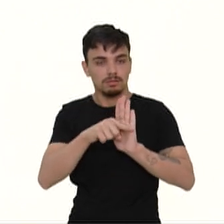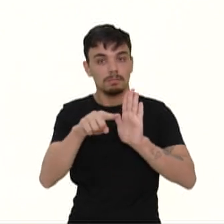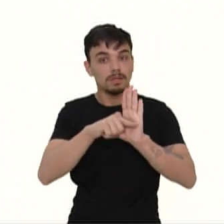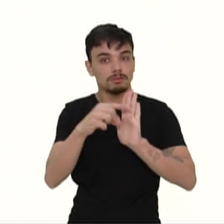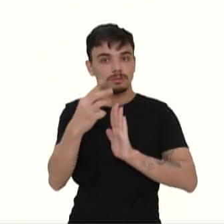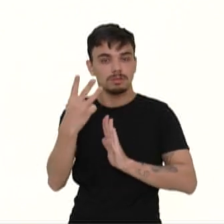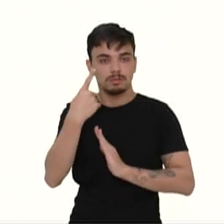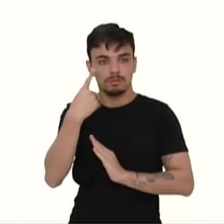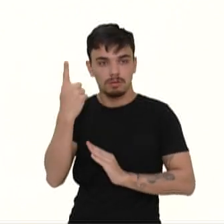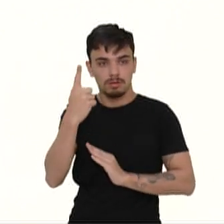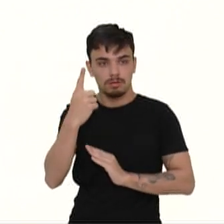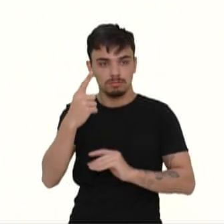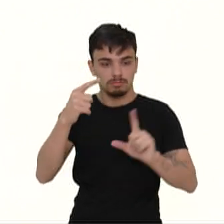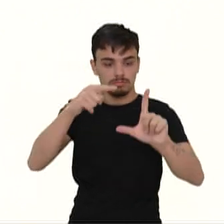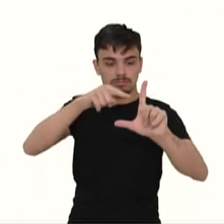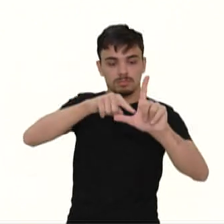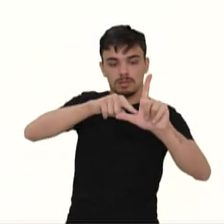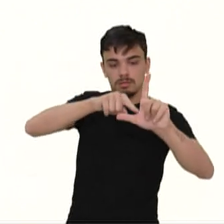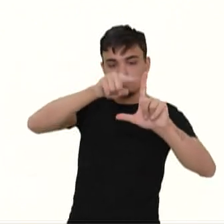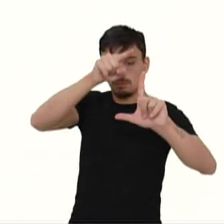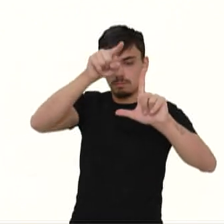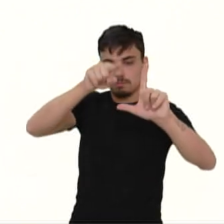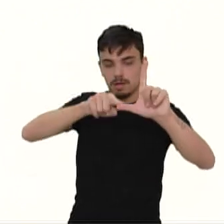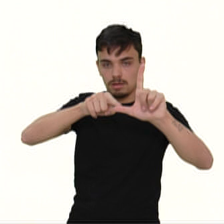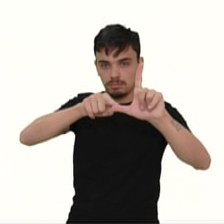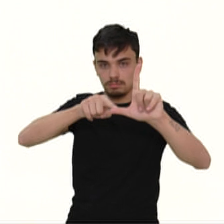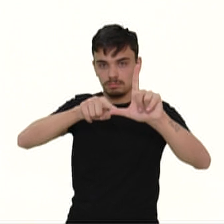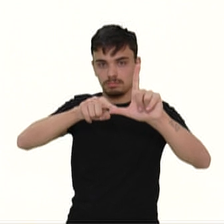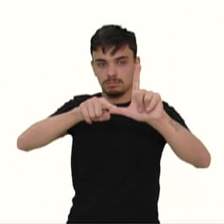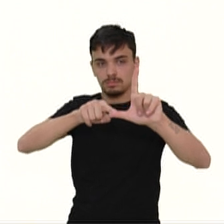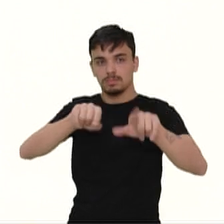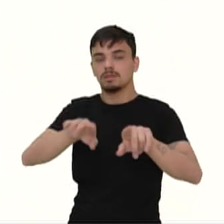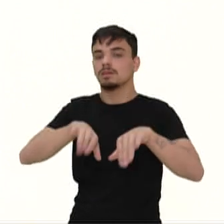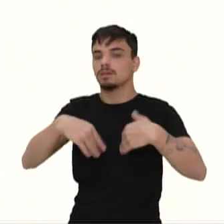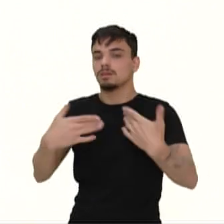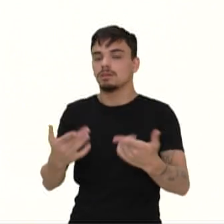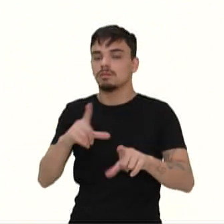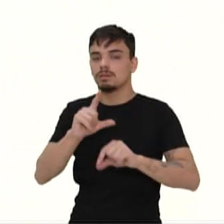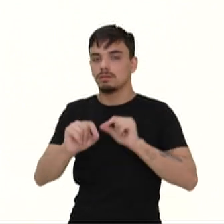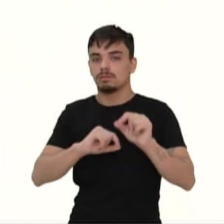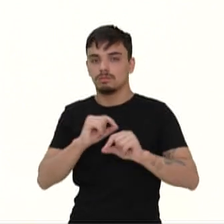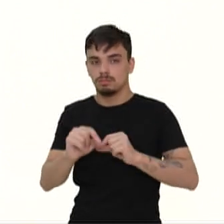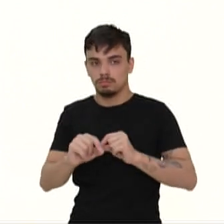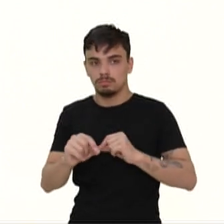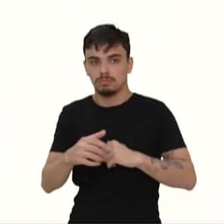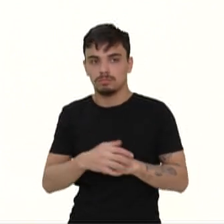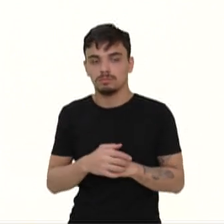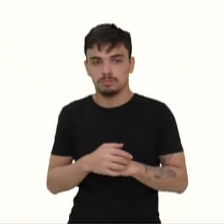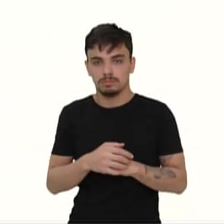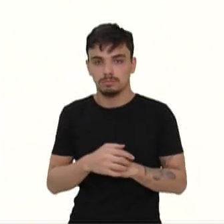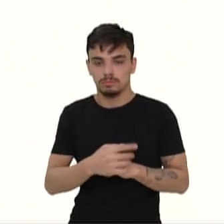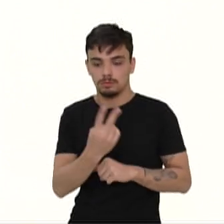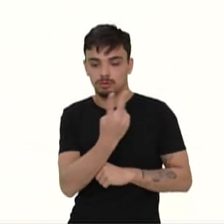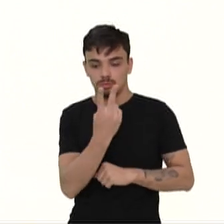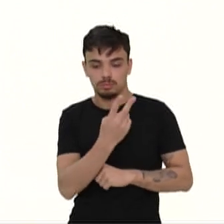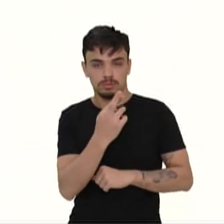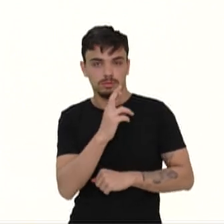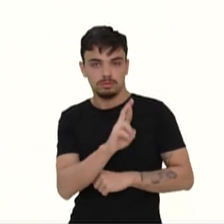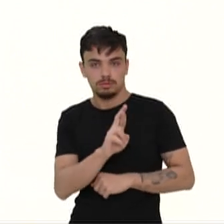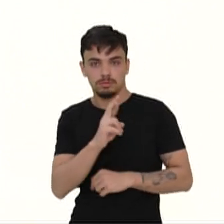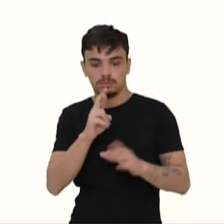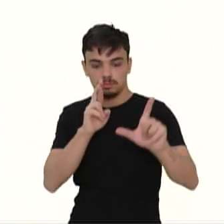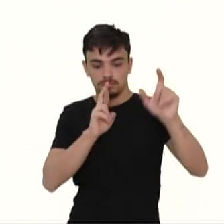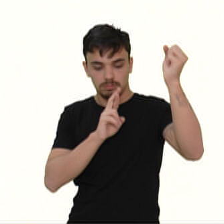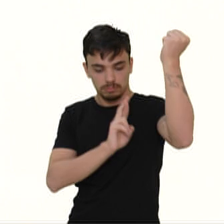concavidade voltada para baixo. O delta, ele é positivo. Então, tem que cortar o eixo em dois lugares, duas raízes reais